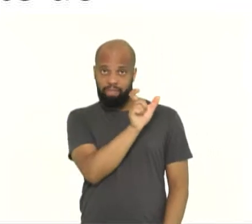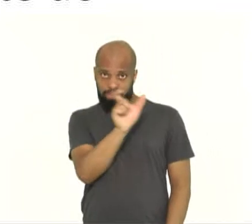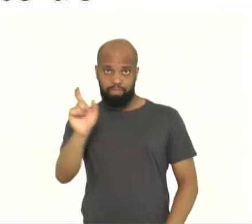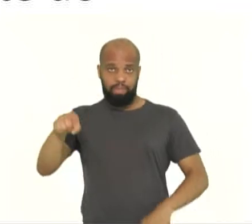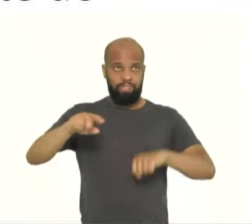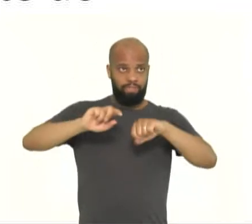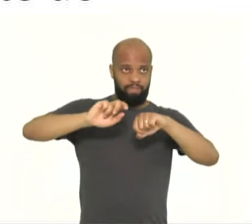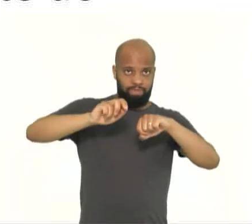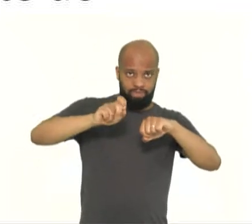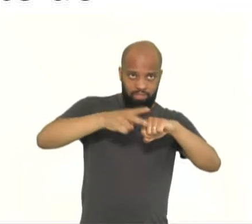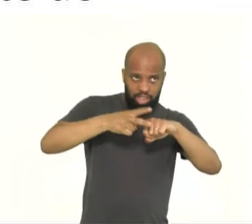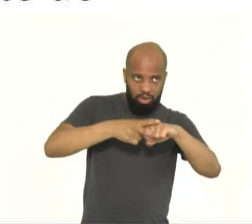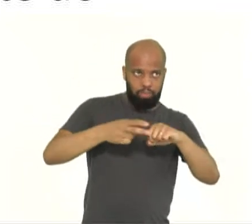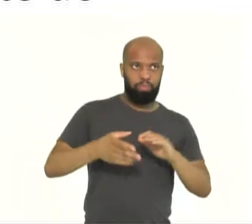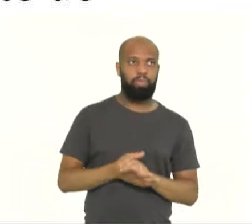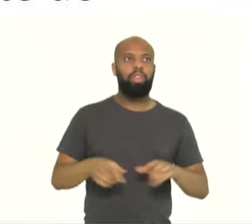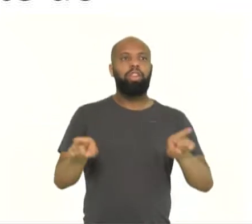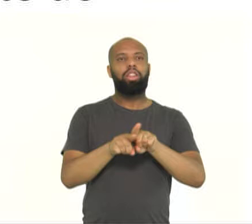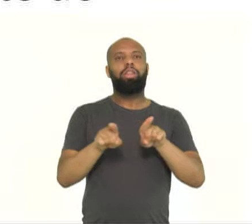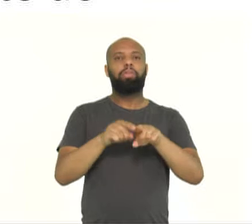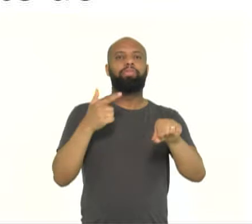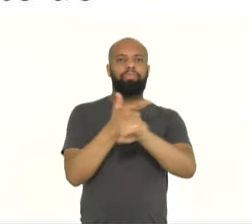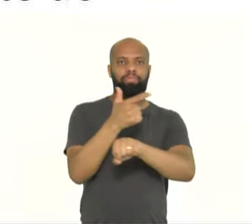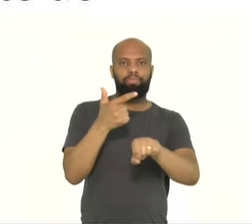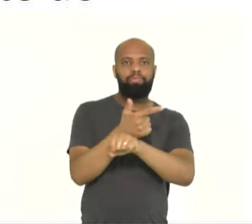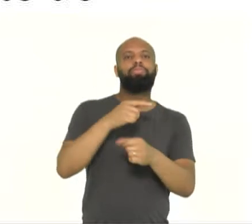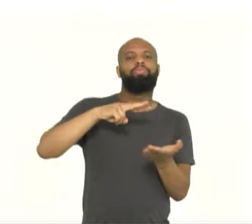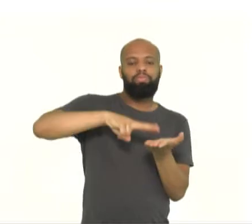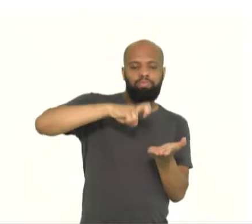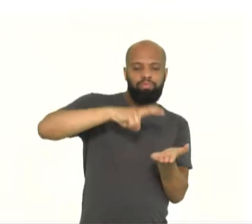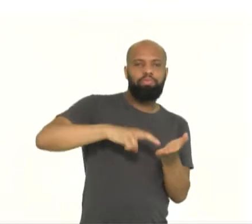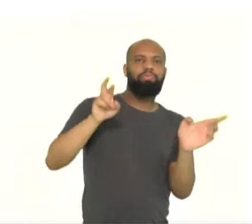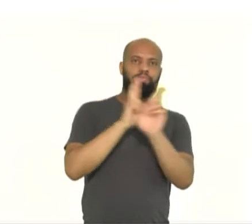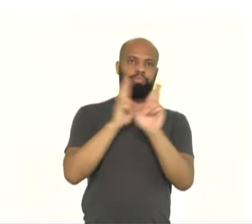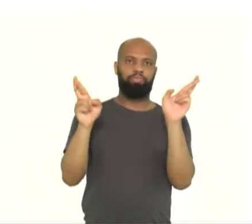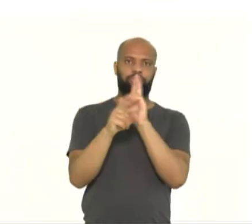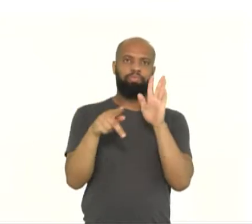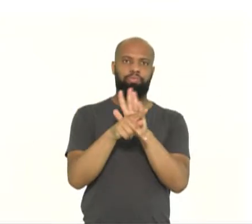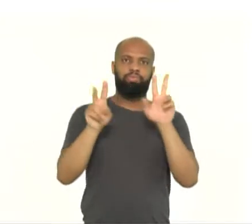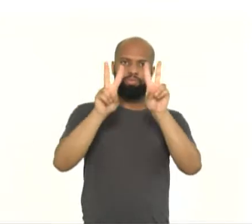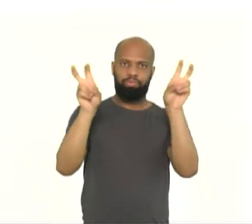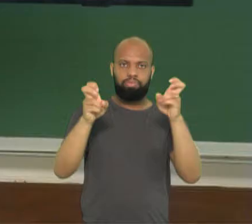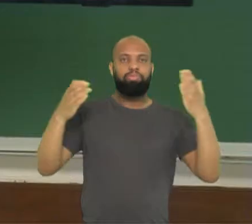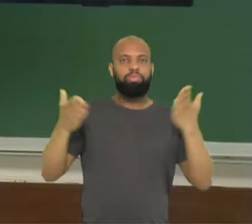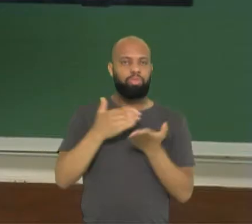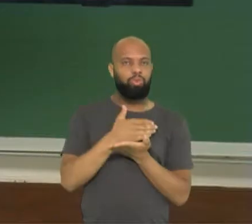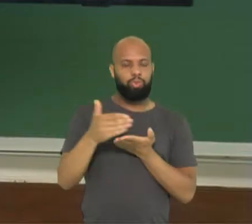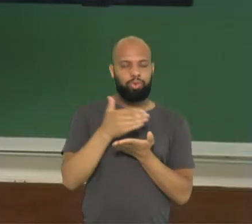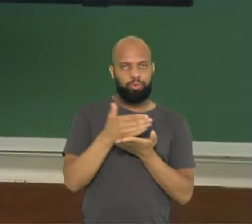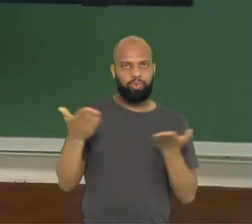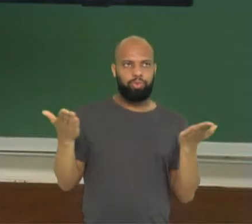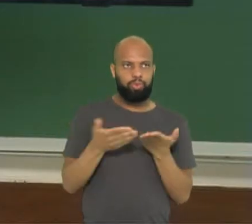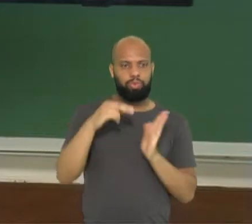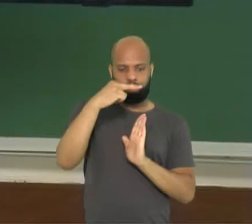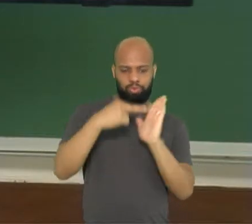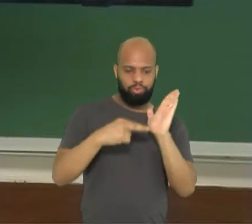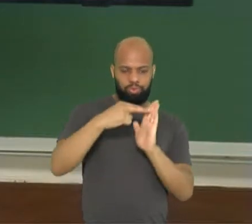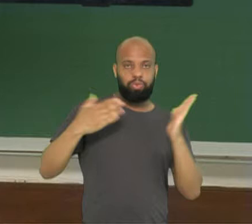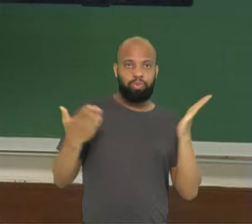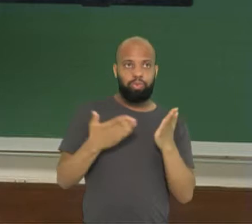indicativo, léxico e expressões relacionadas à temática. Vamos começar então a aula de hoje lendo